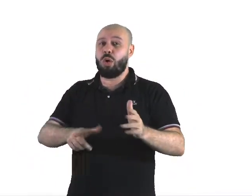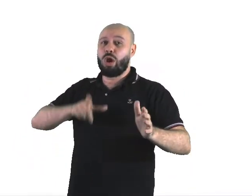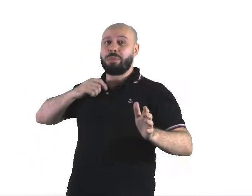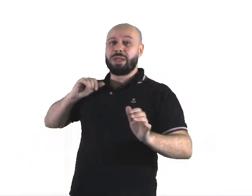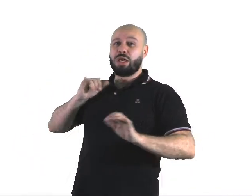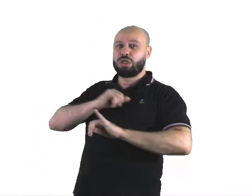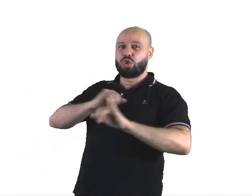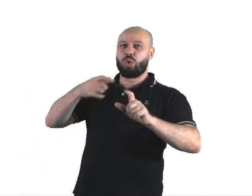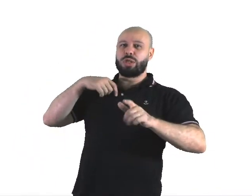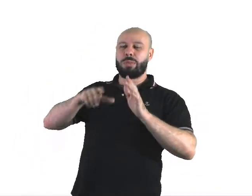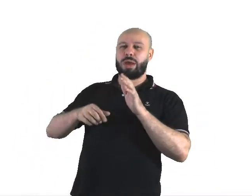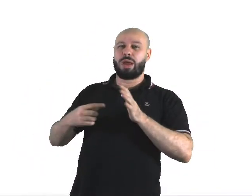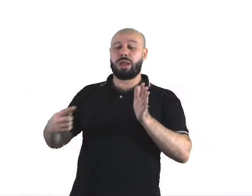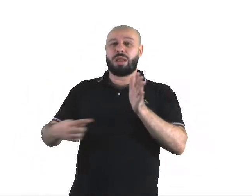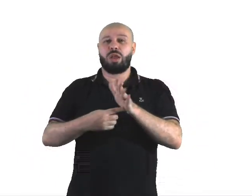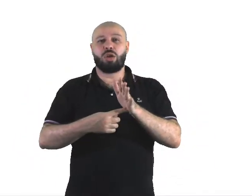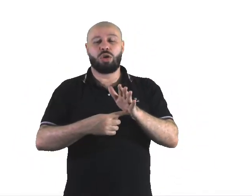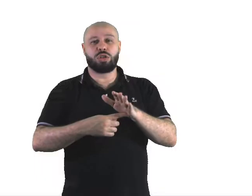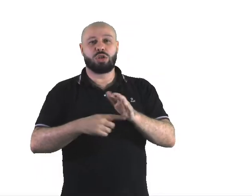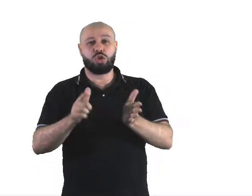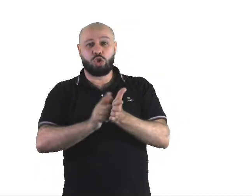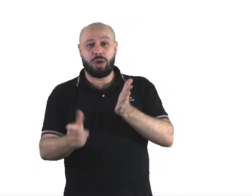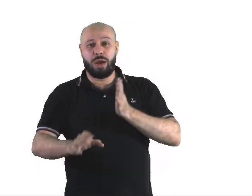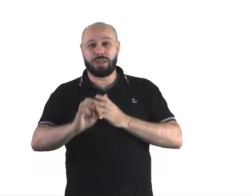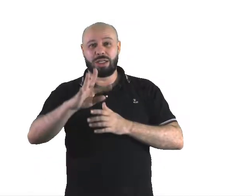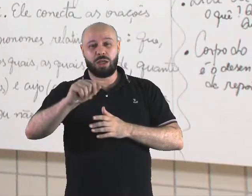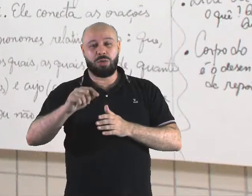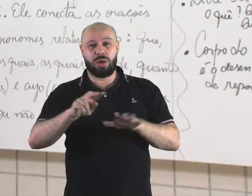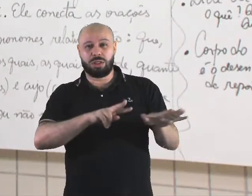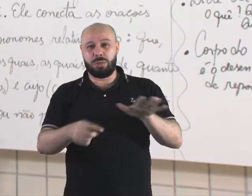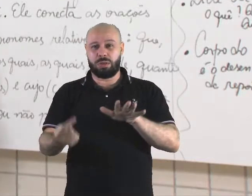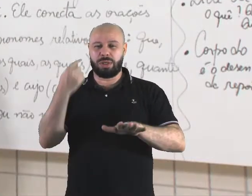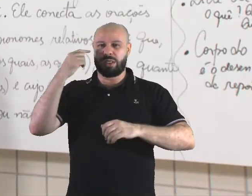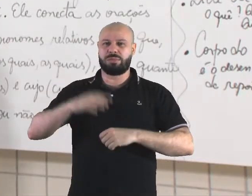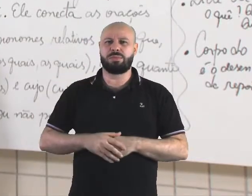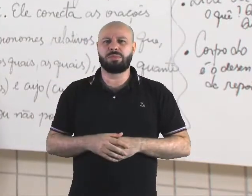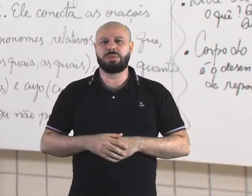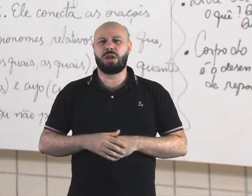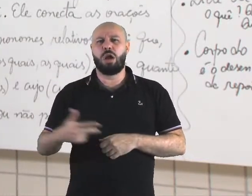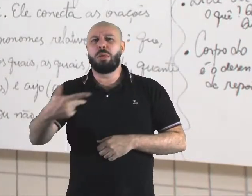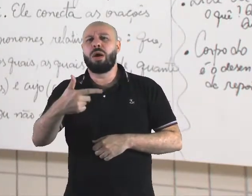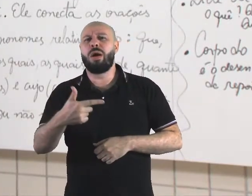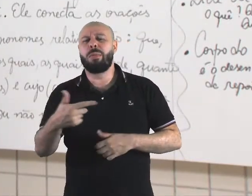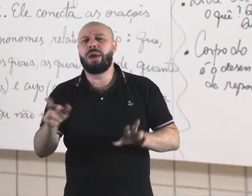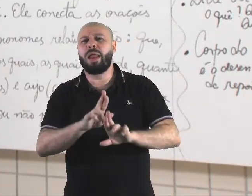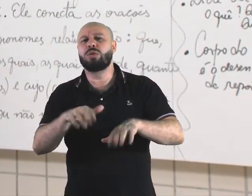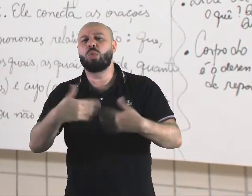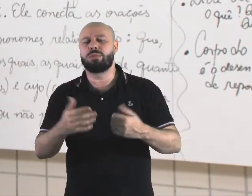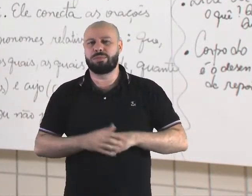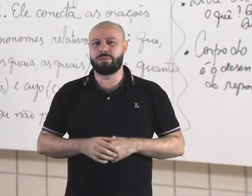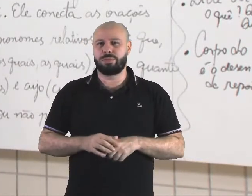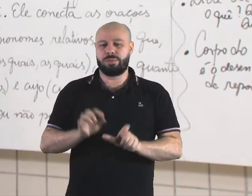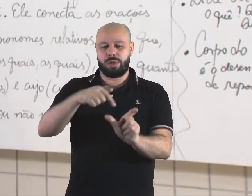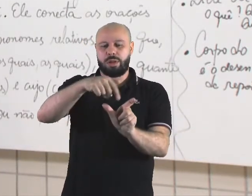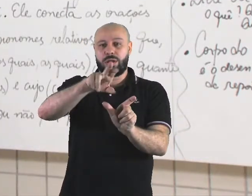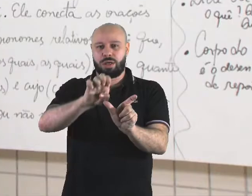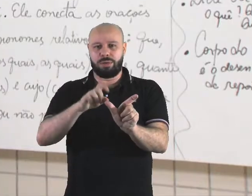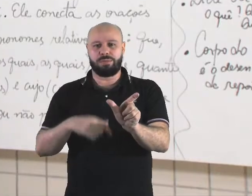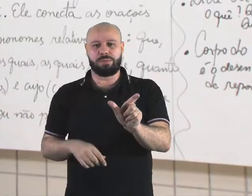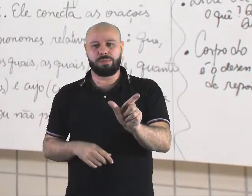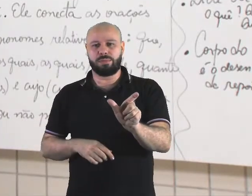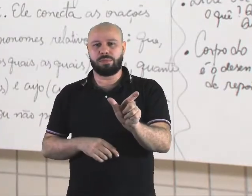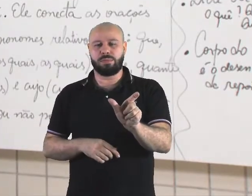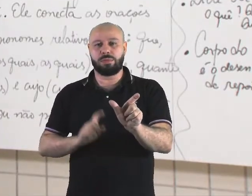exposição denunciado pelo Estadão na semana passada. Onde é que está meu pronome relativo aí? Que.